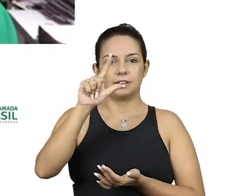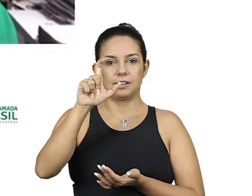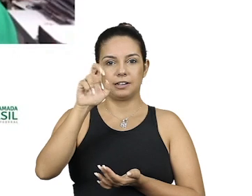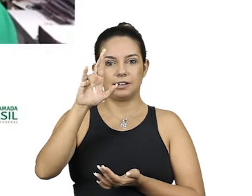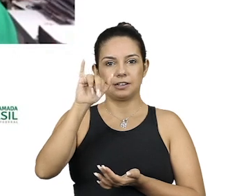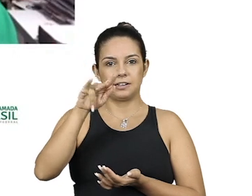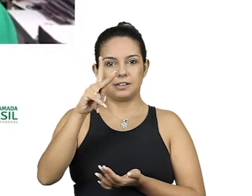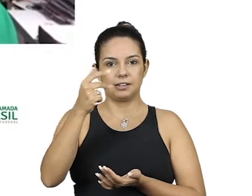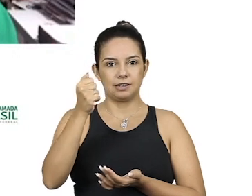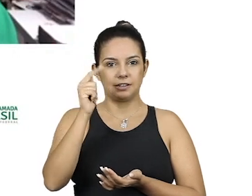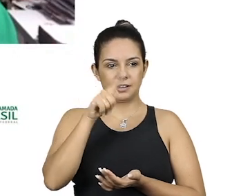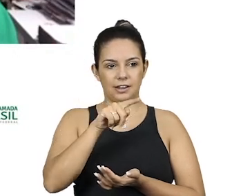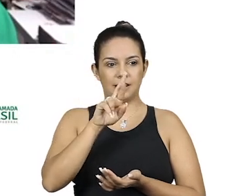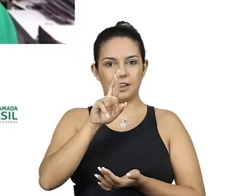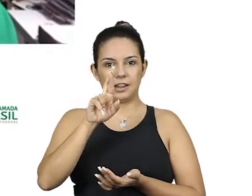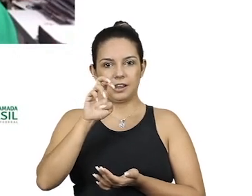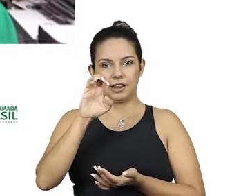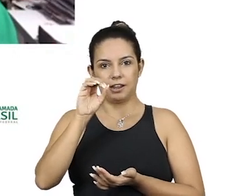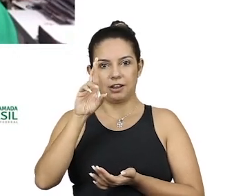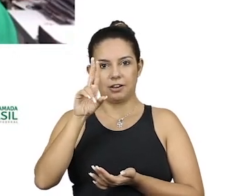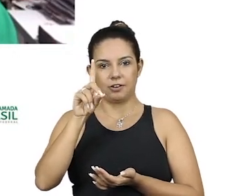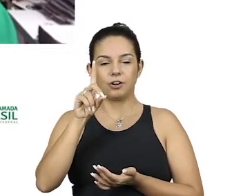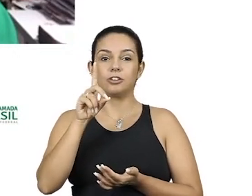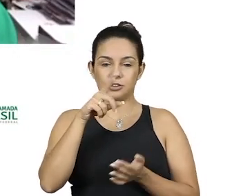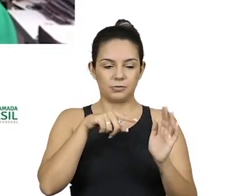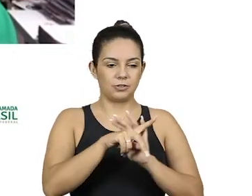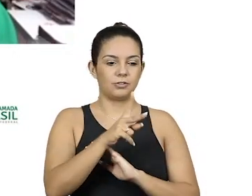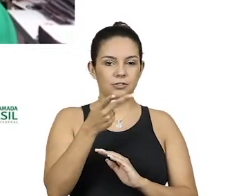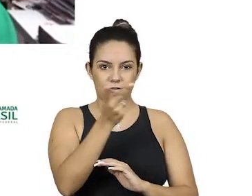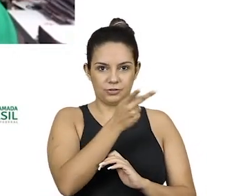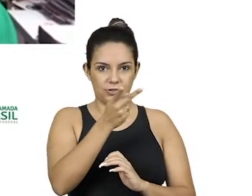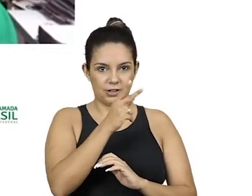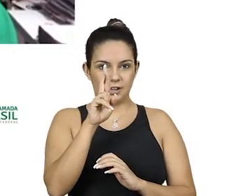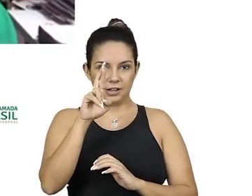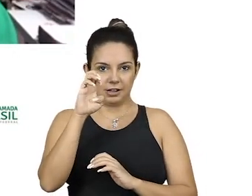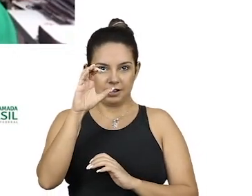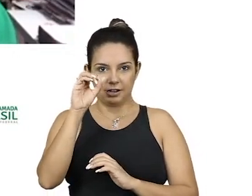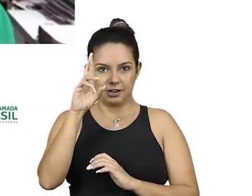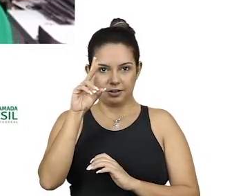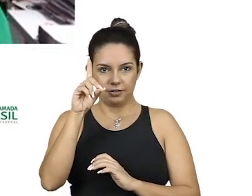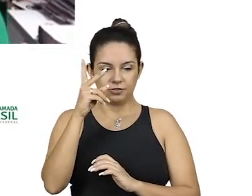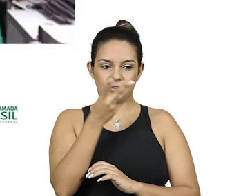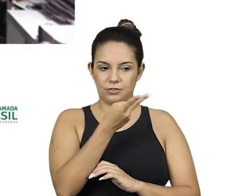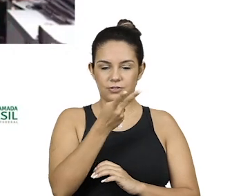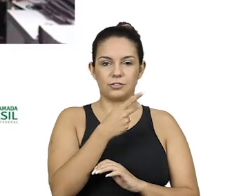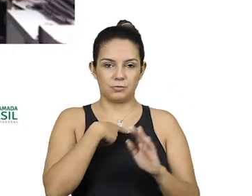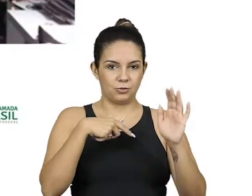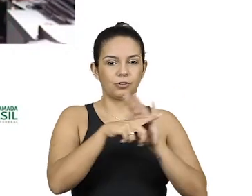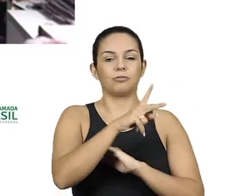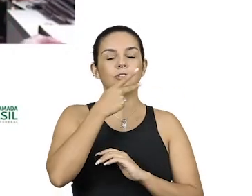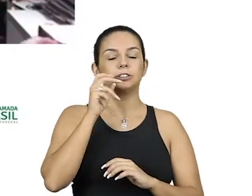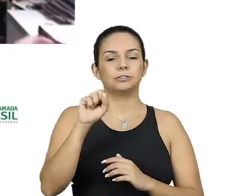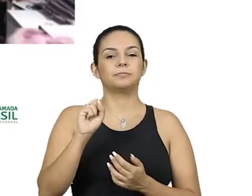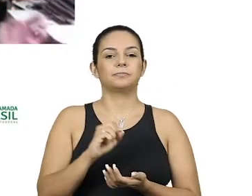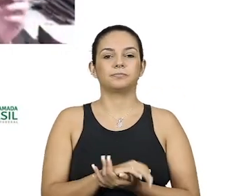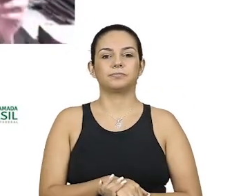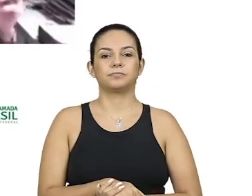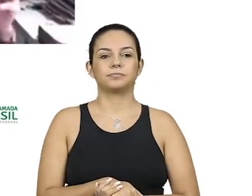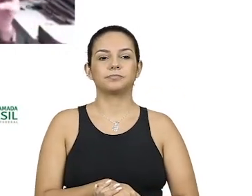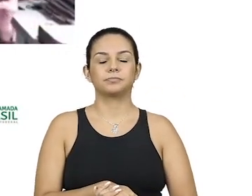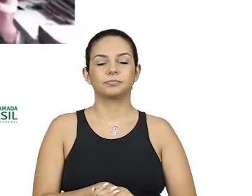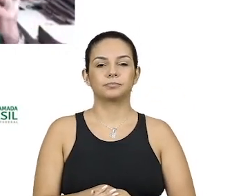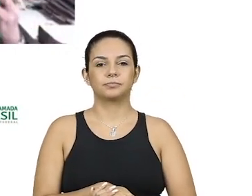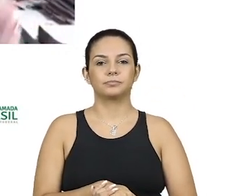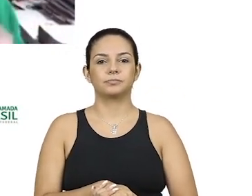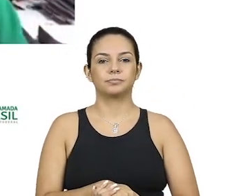Galerinha. Galerinha da Record, da Galerinha. Os dois são da Record. Maravilha. Os dois são da Record.